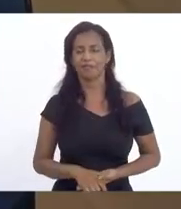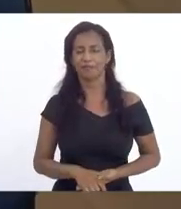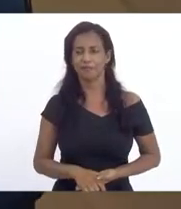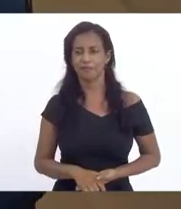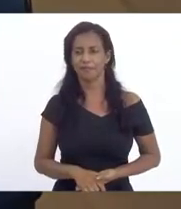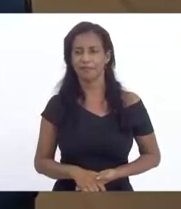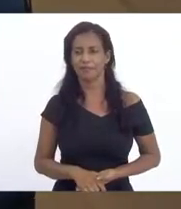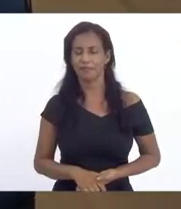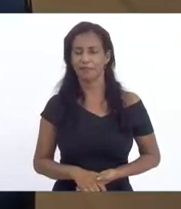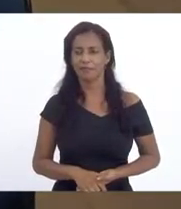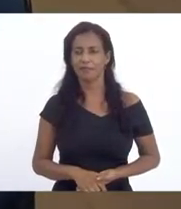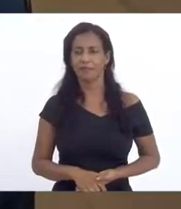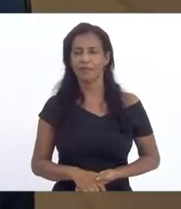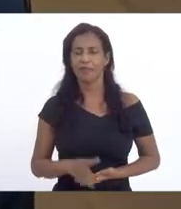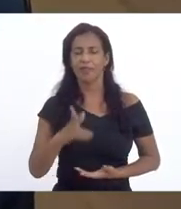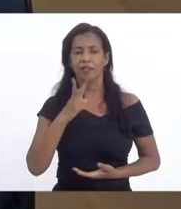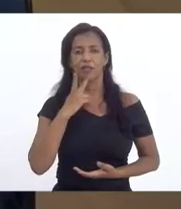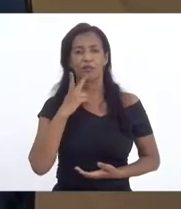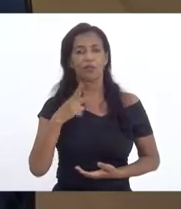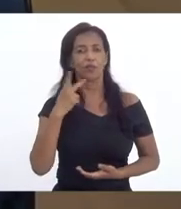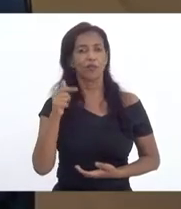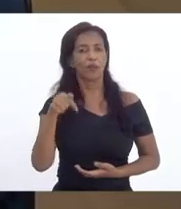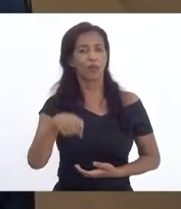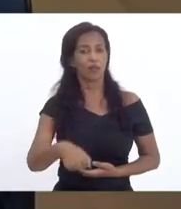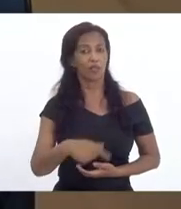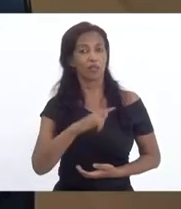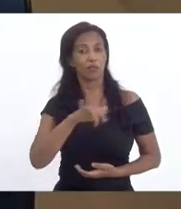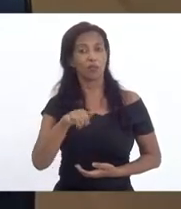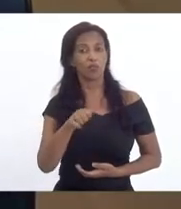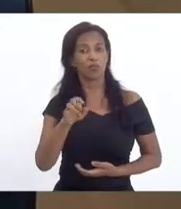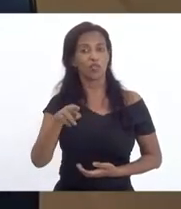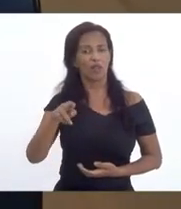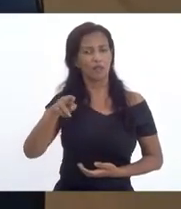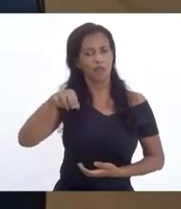O Bruno. Dizer, foi falado aqui pelo Jefferson,